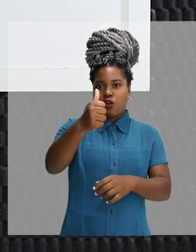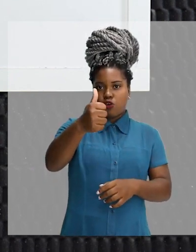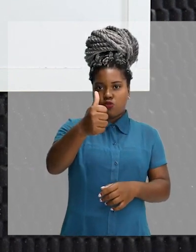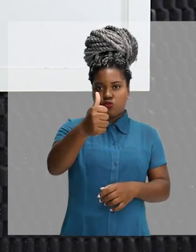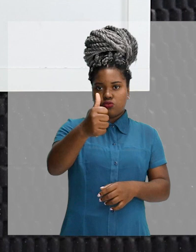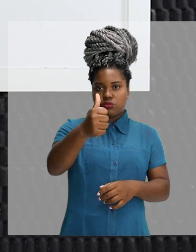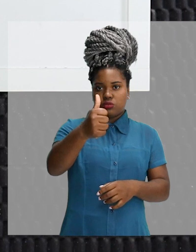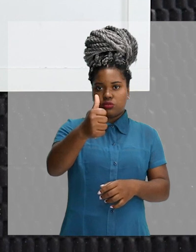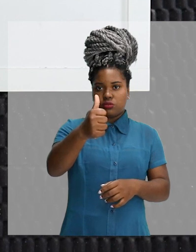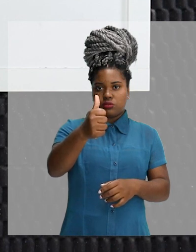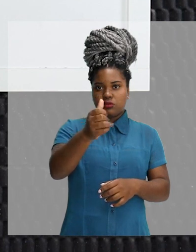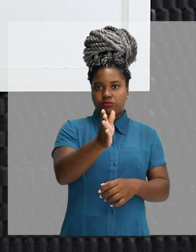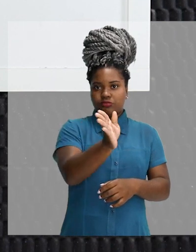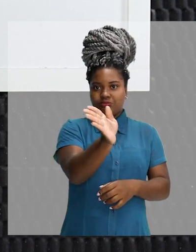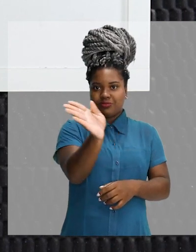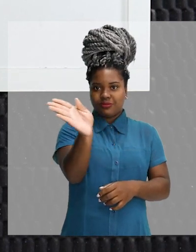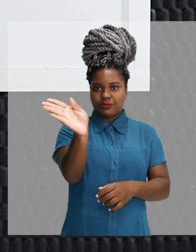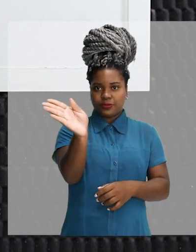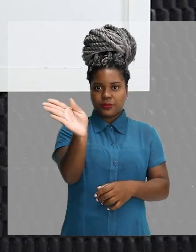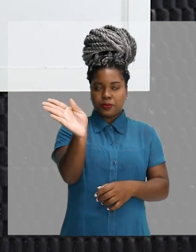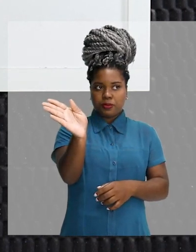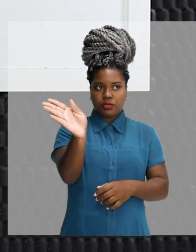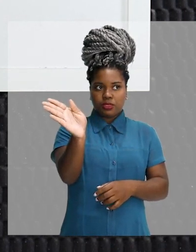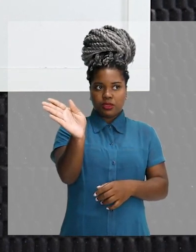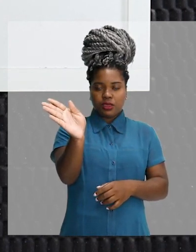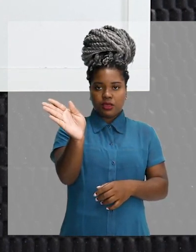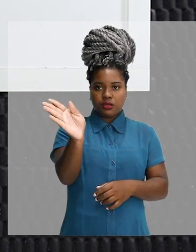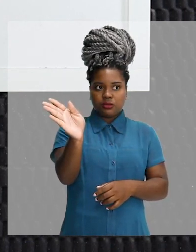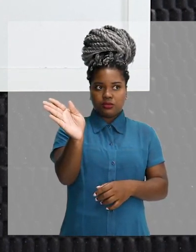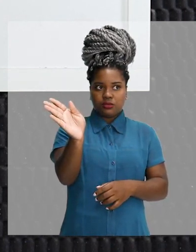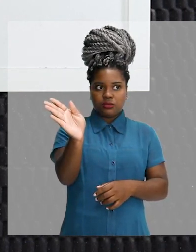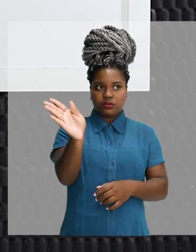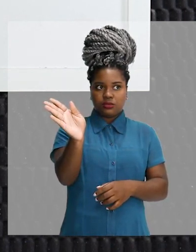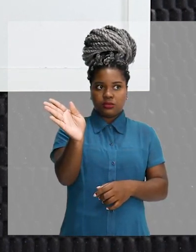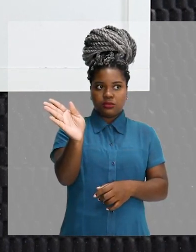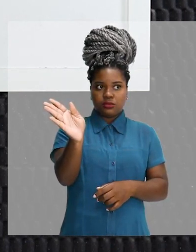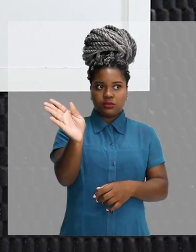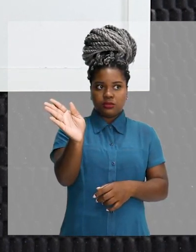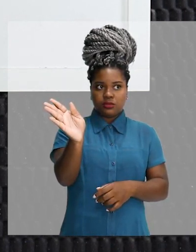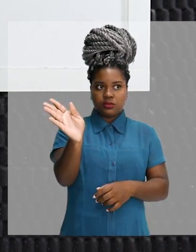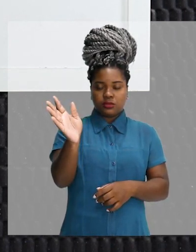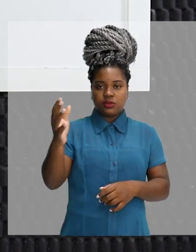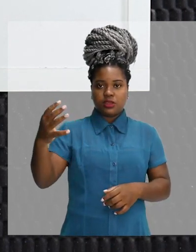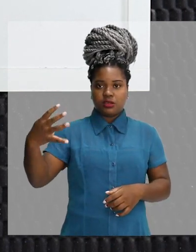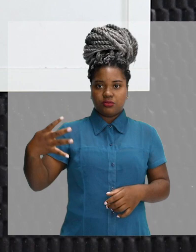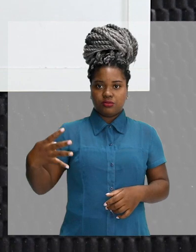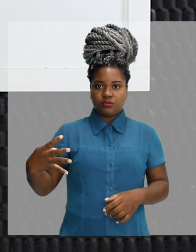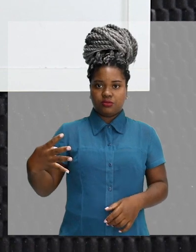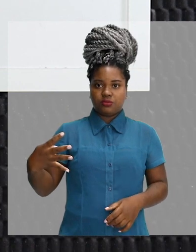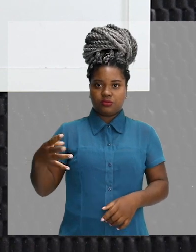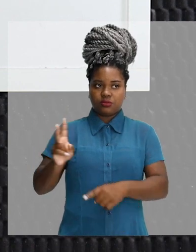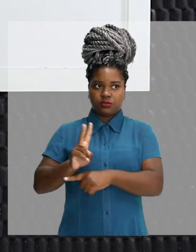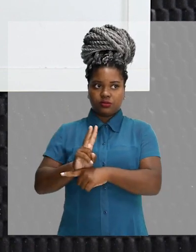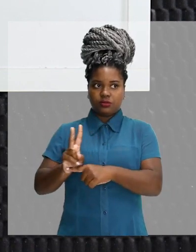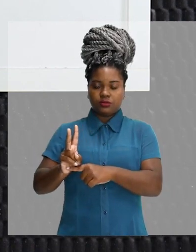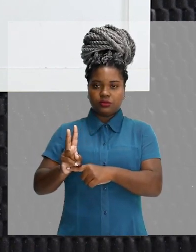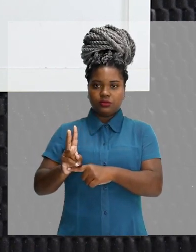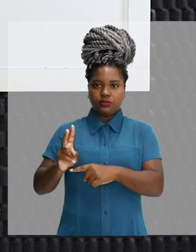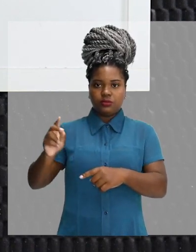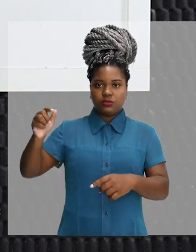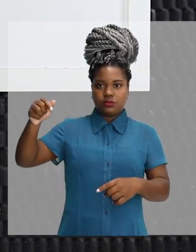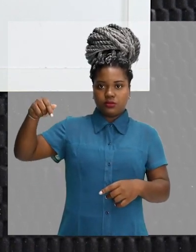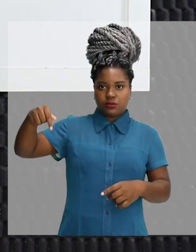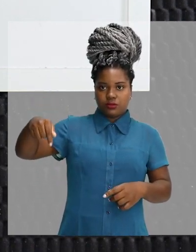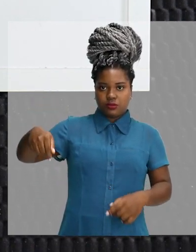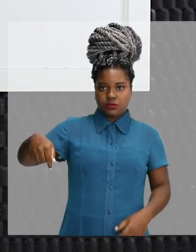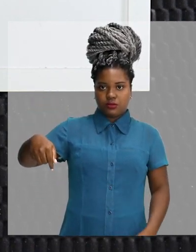Certo? Na posição 2, nós teremos a mesma situação. A velocidade agindo